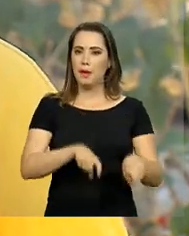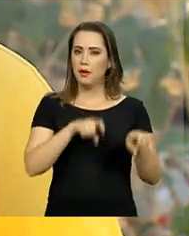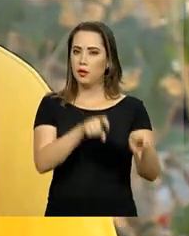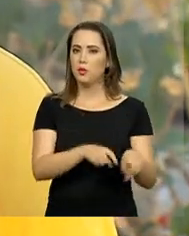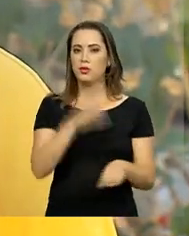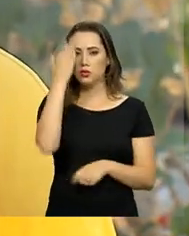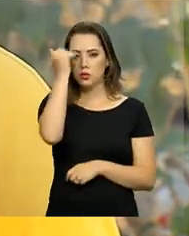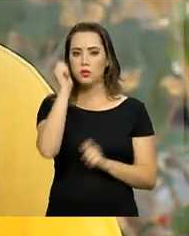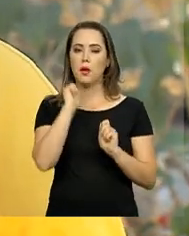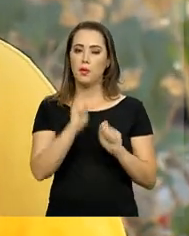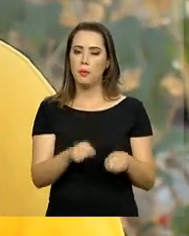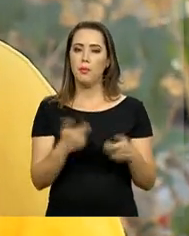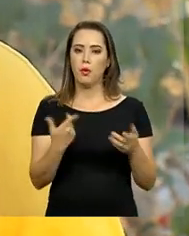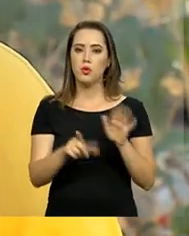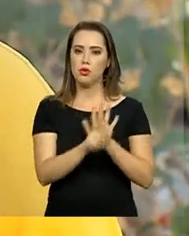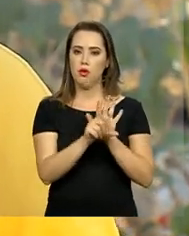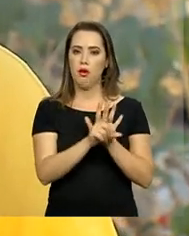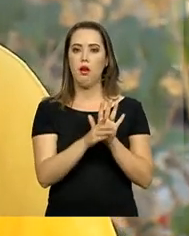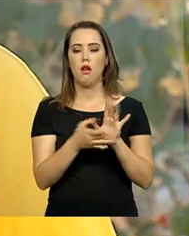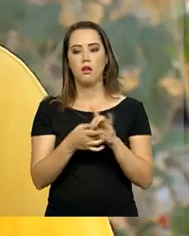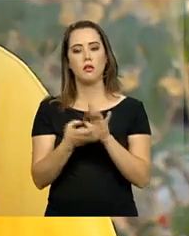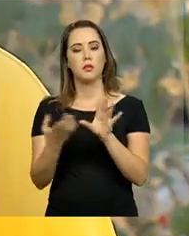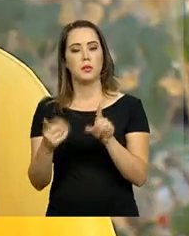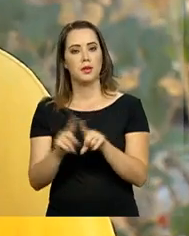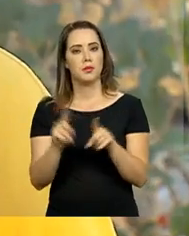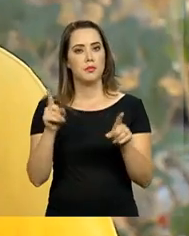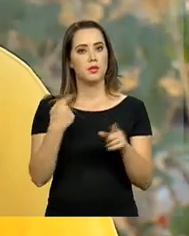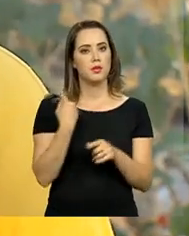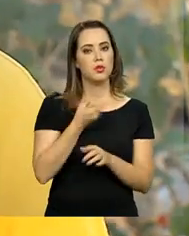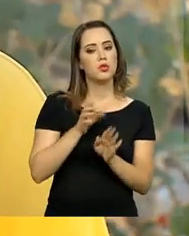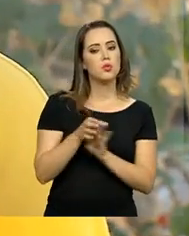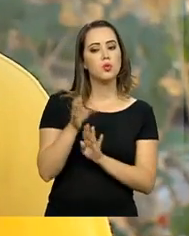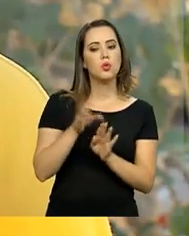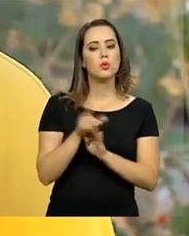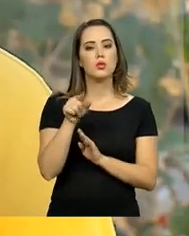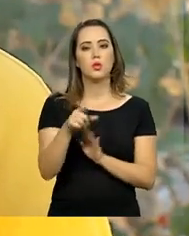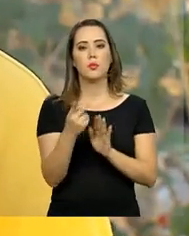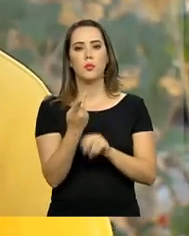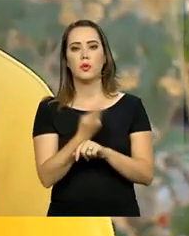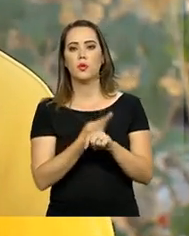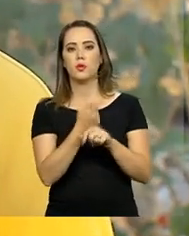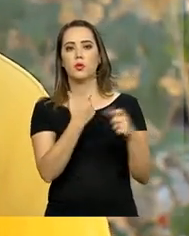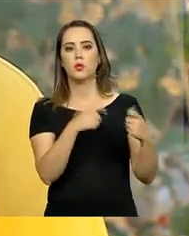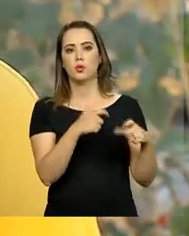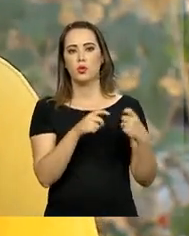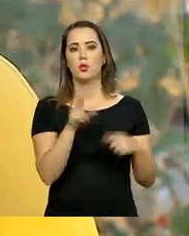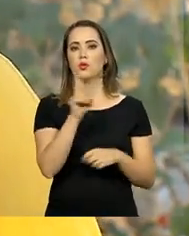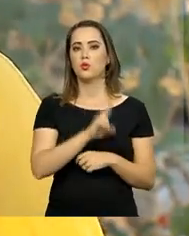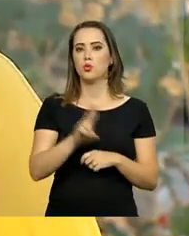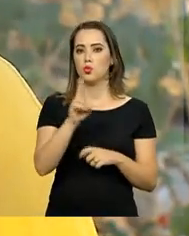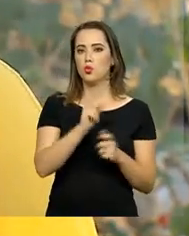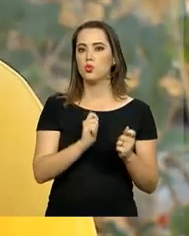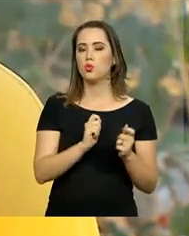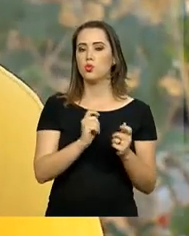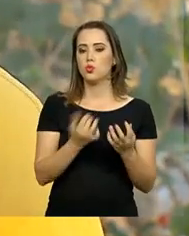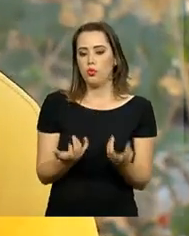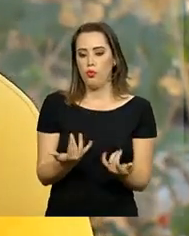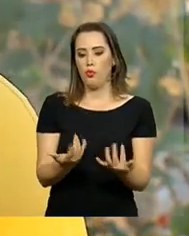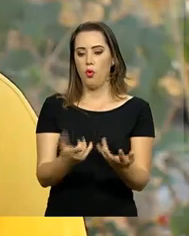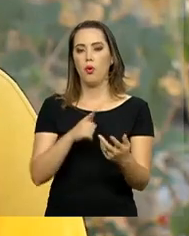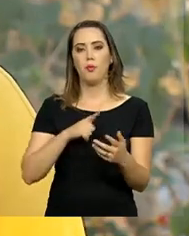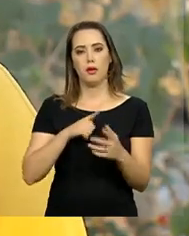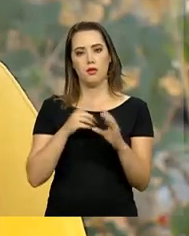existe previsão legal para isso então o que nós estamos orientando aqui procure os órgãos licenciadores de uso do fogo para que tenha uma